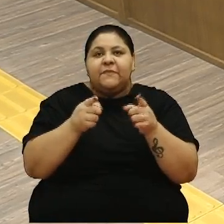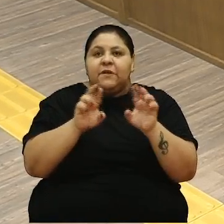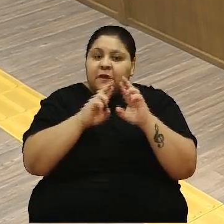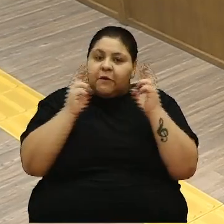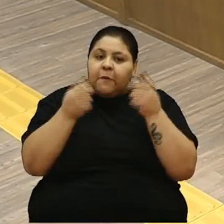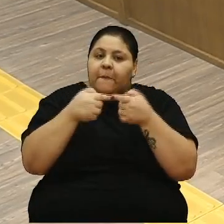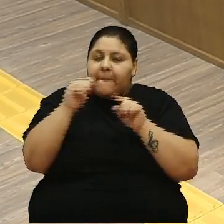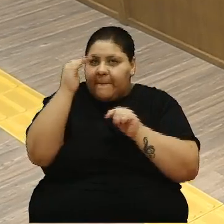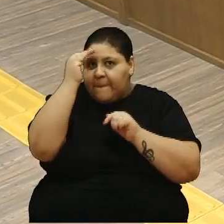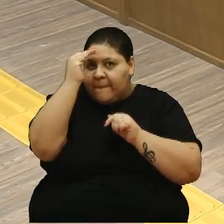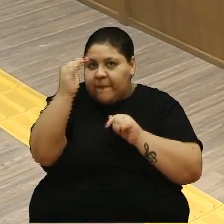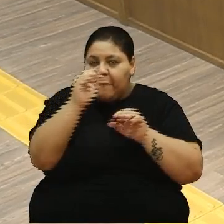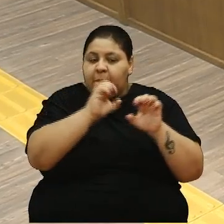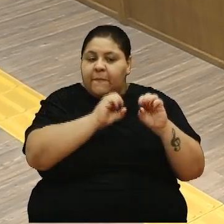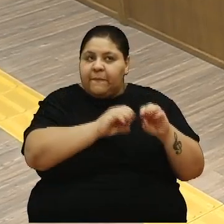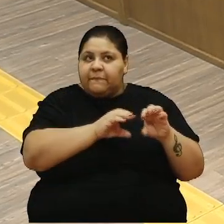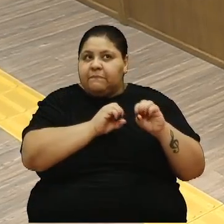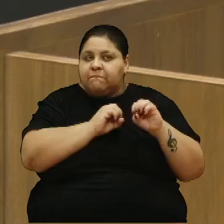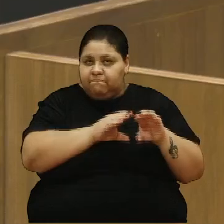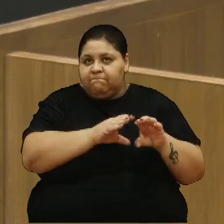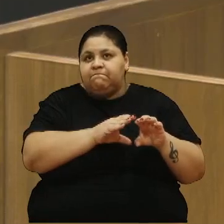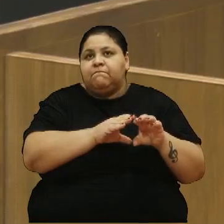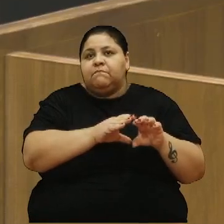em respeito à educação,